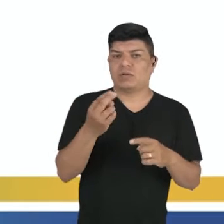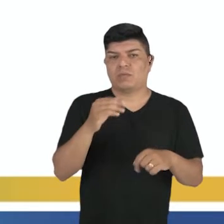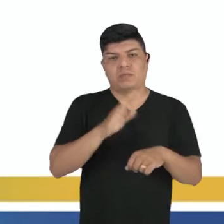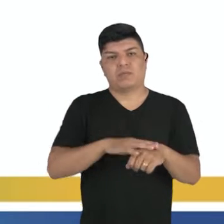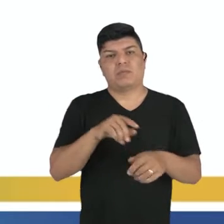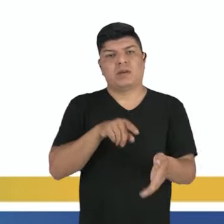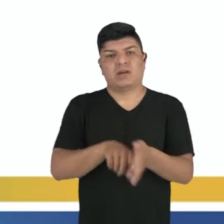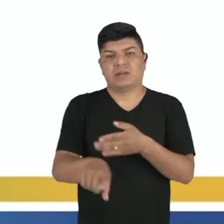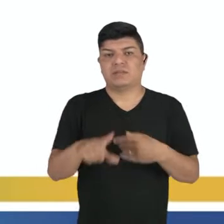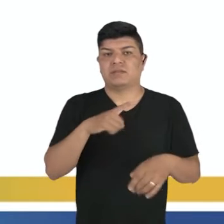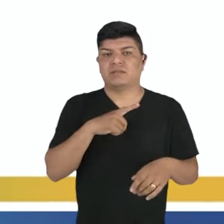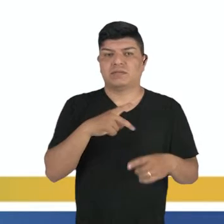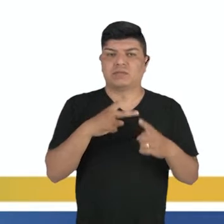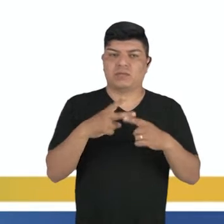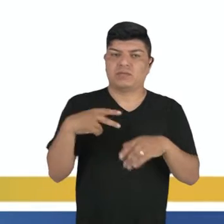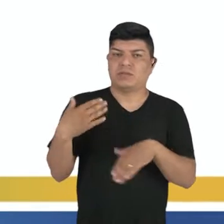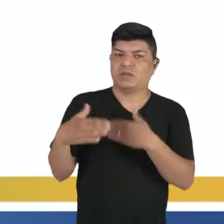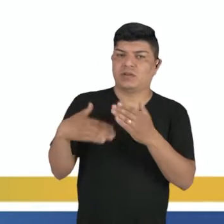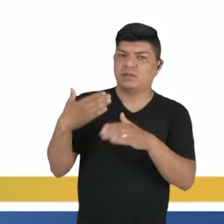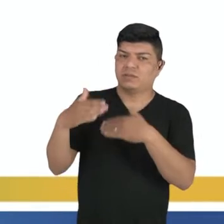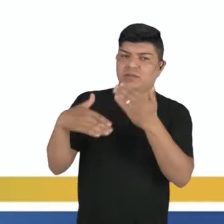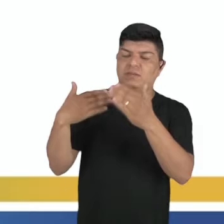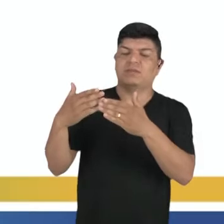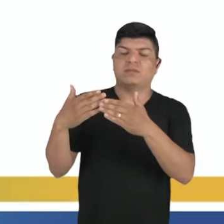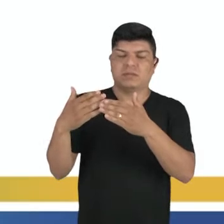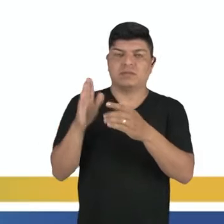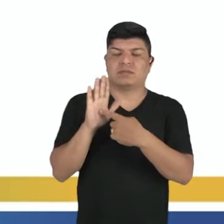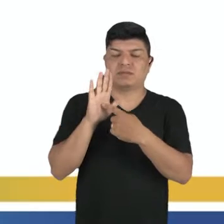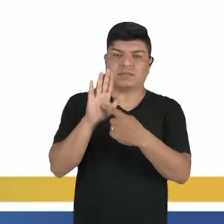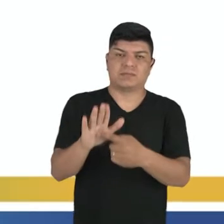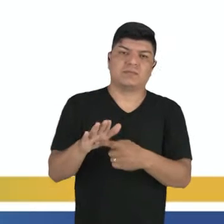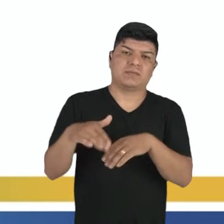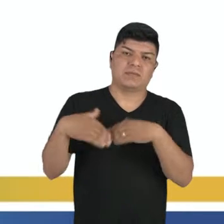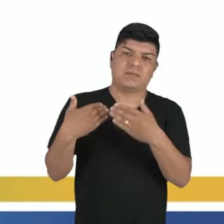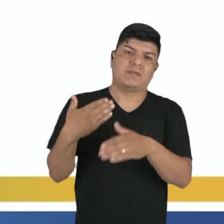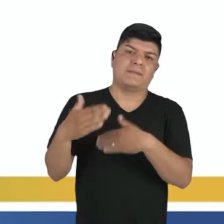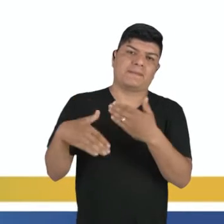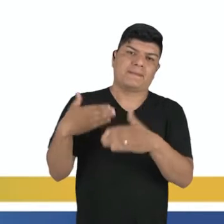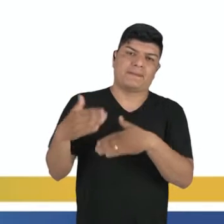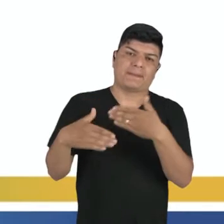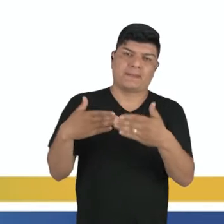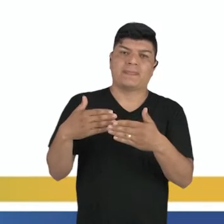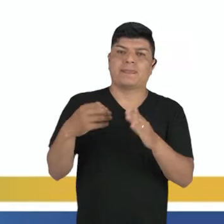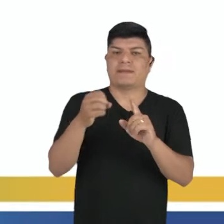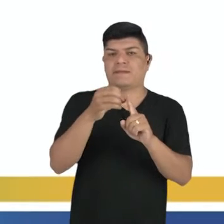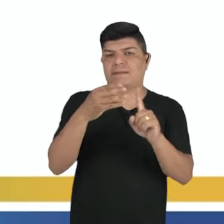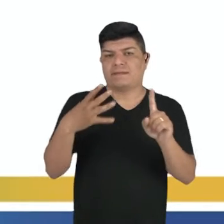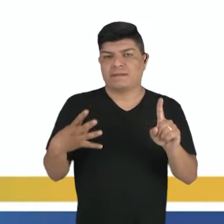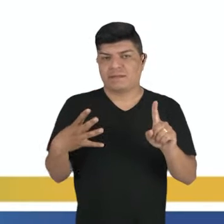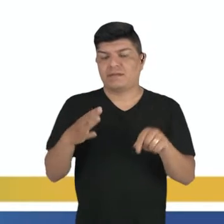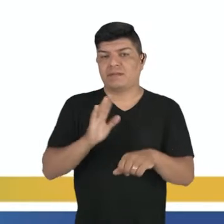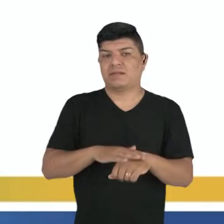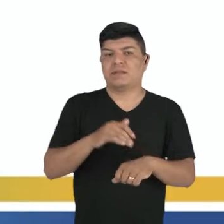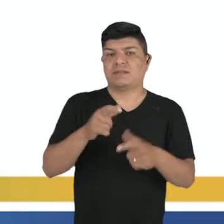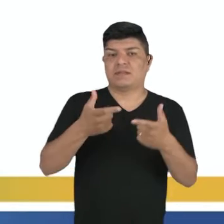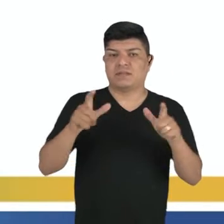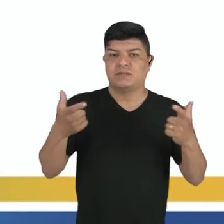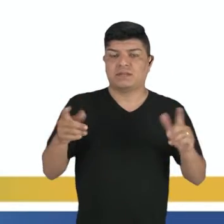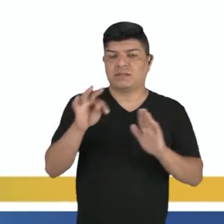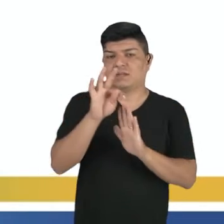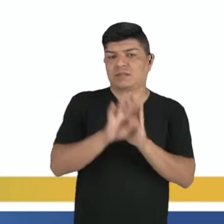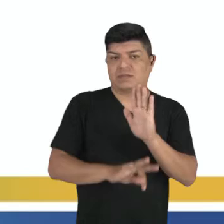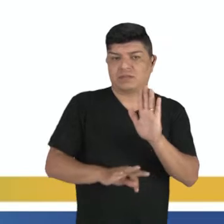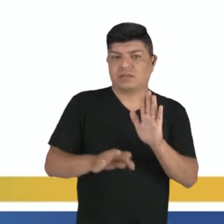perguntas. Nós vamos ter o desenvolvimento, que apresenta e desenvolve argumentos, é a parte mais extensa do